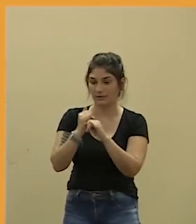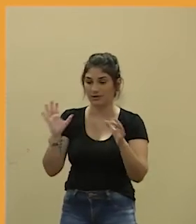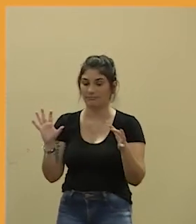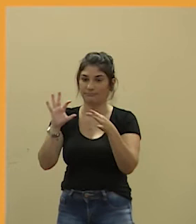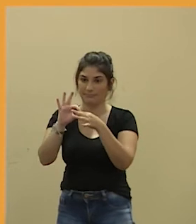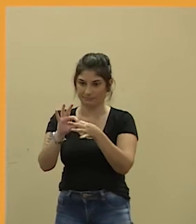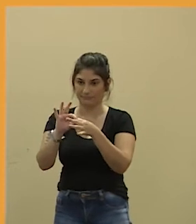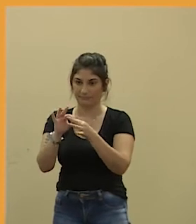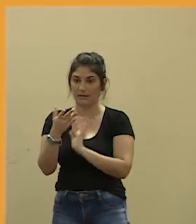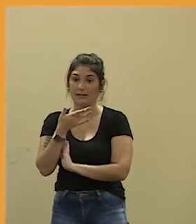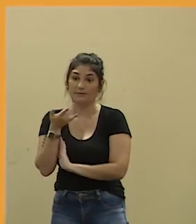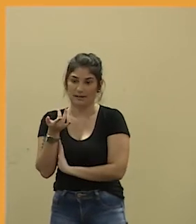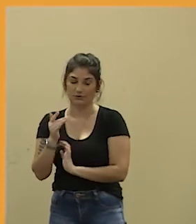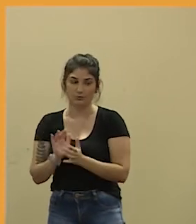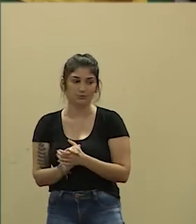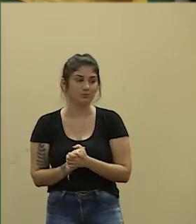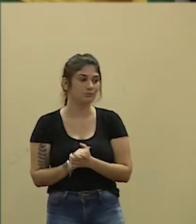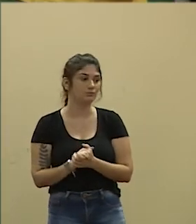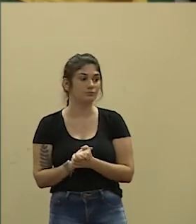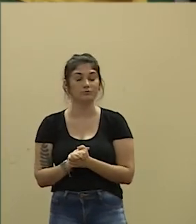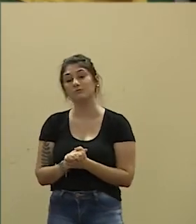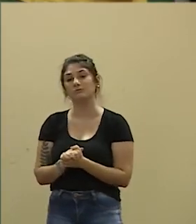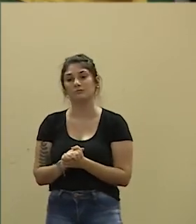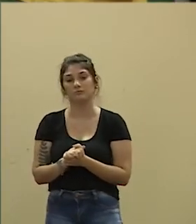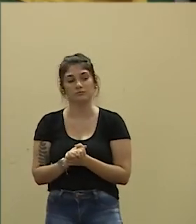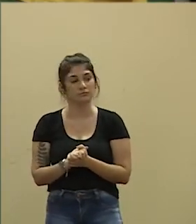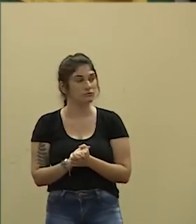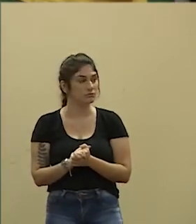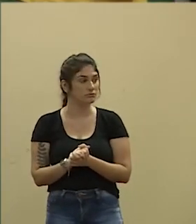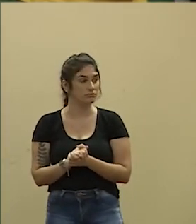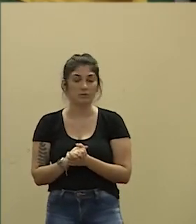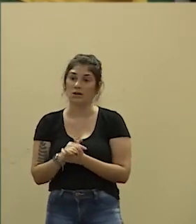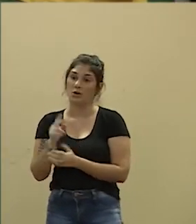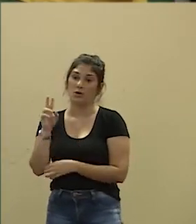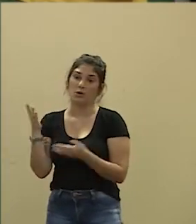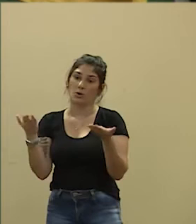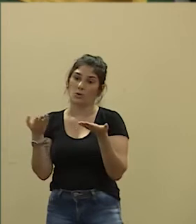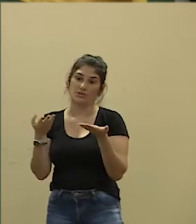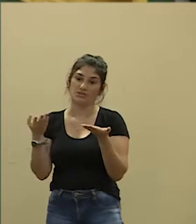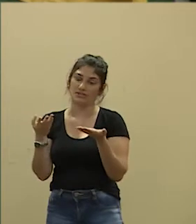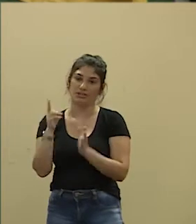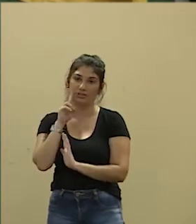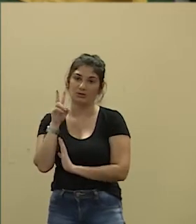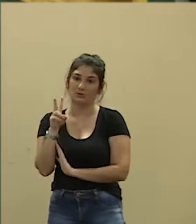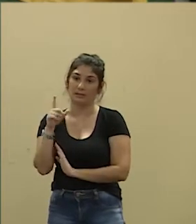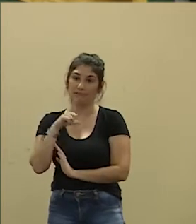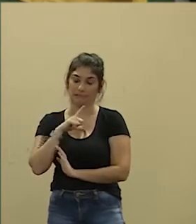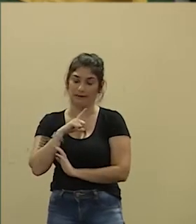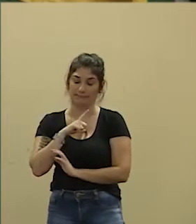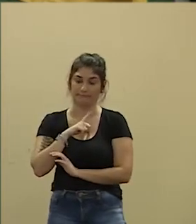encontra para essa imagem na tela de forma reduzida também novamente uma coisa que a gente não vê muito hoje em dia mais fácil ter a imagem do professor